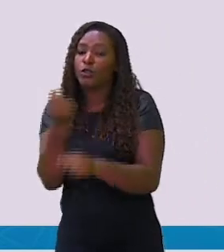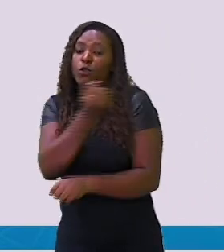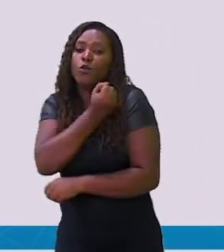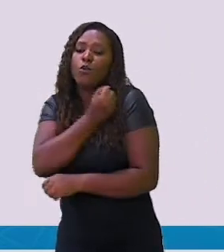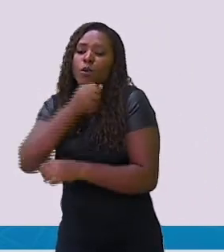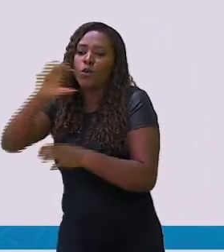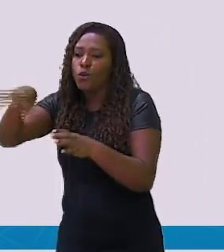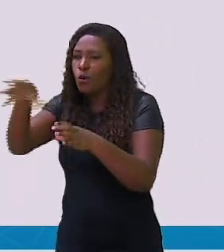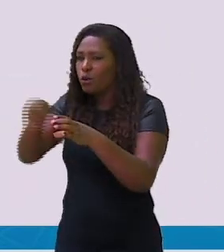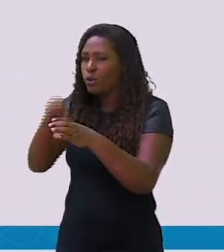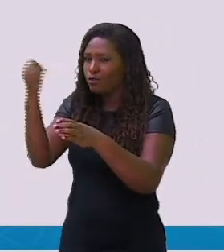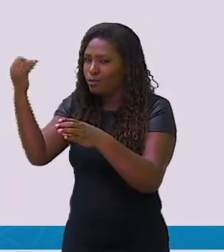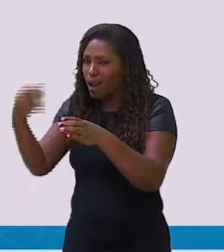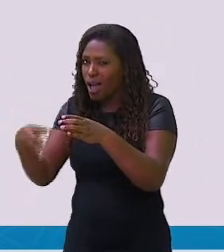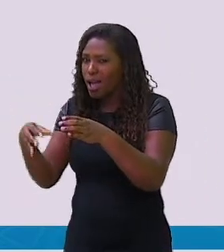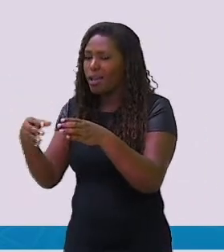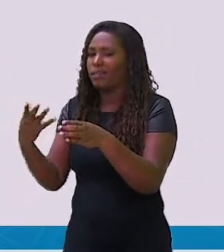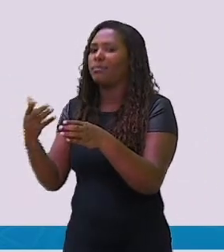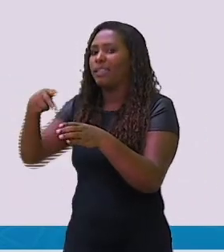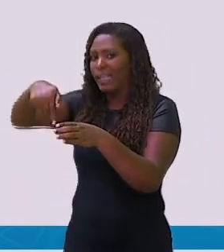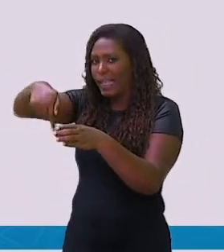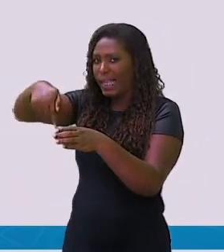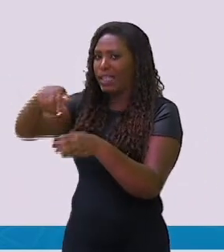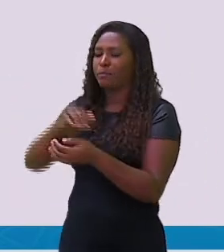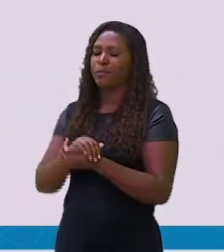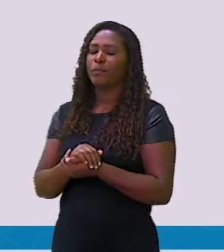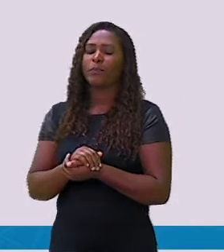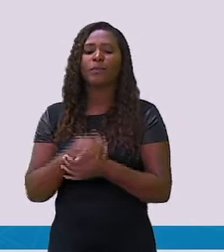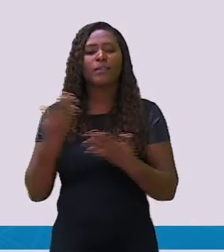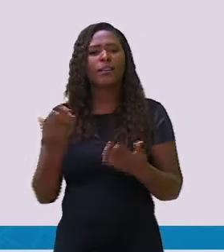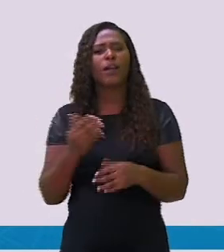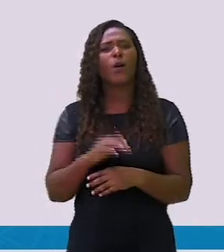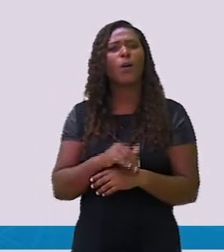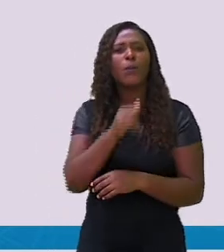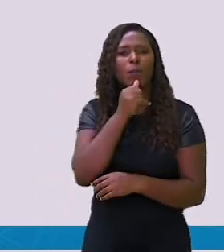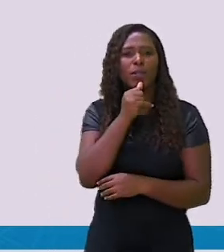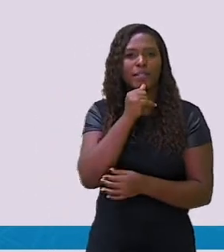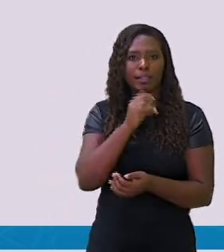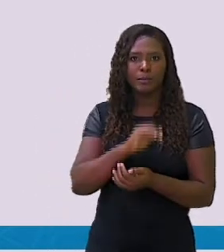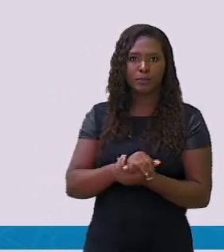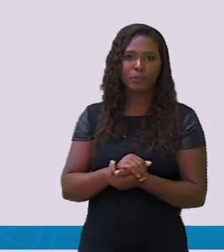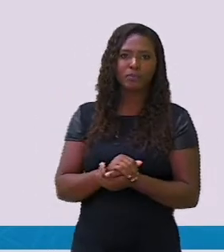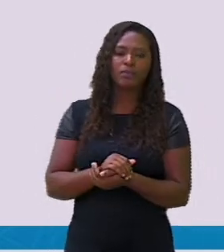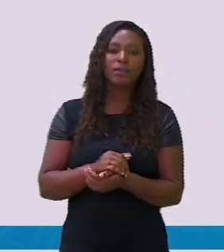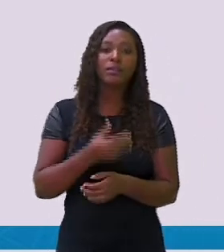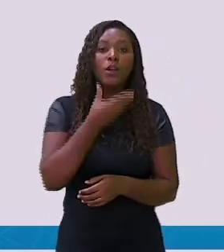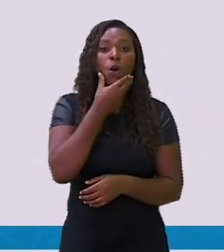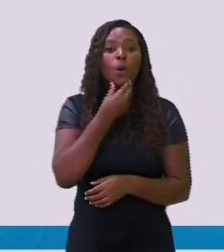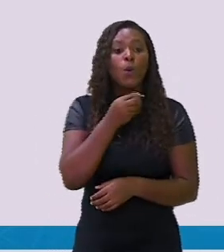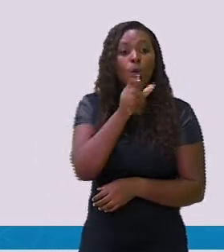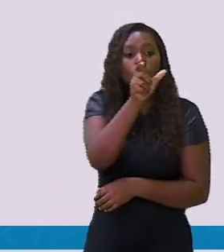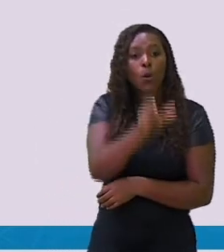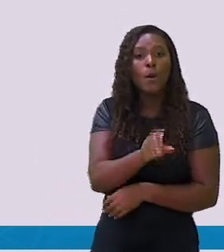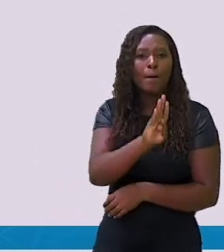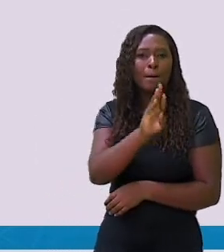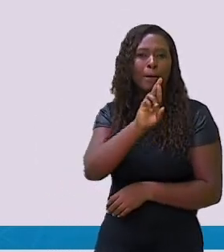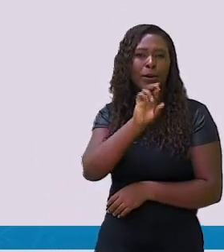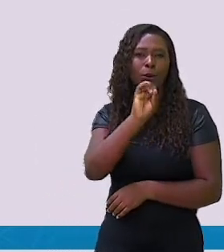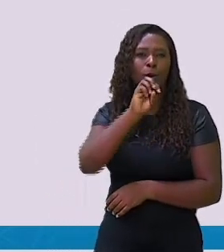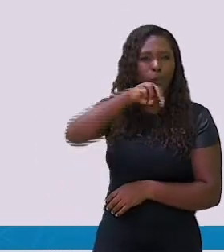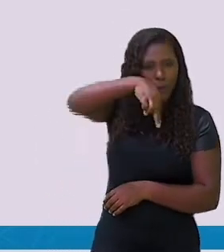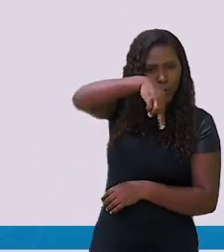Então vamos ver que algumas situações nas férias de julho Bruno viajou para uma